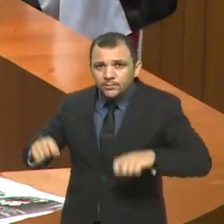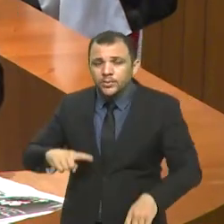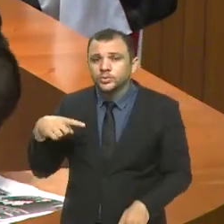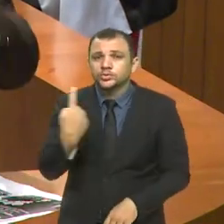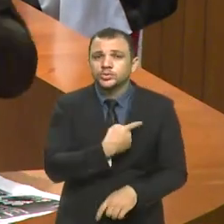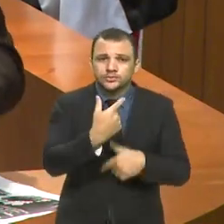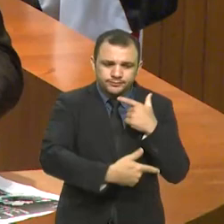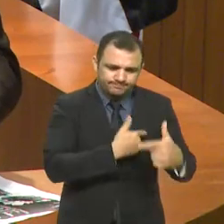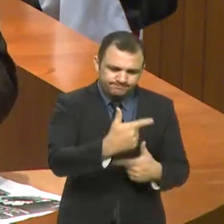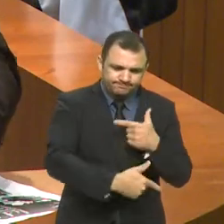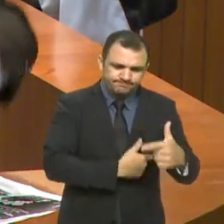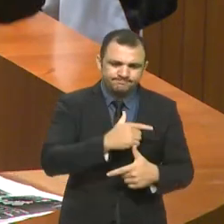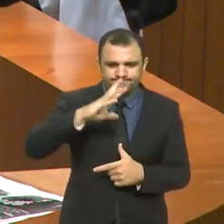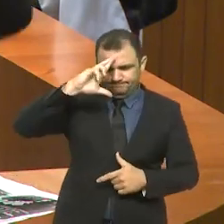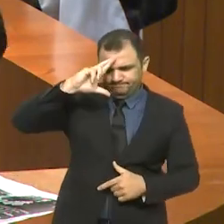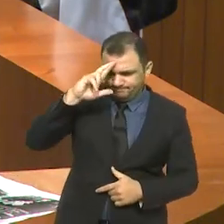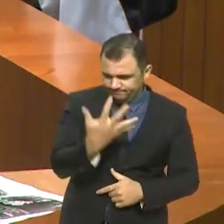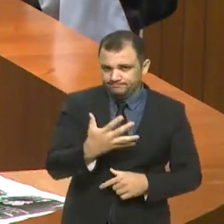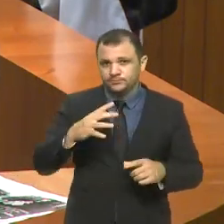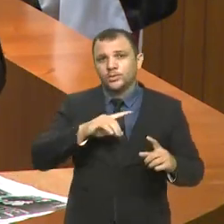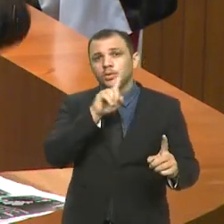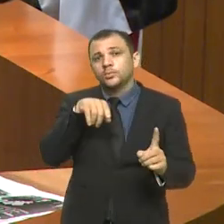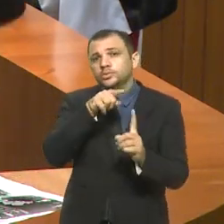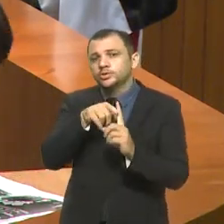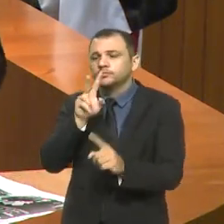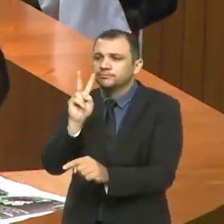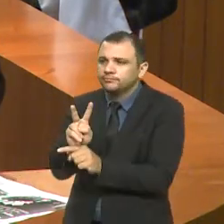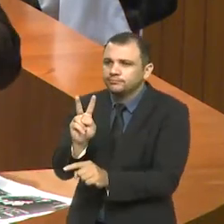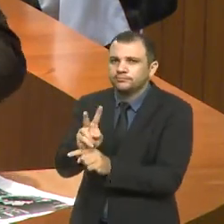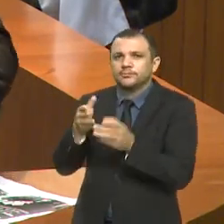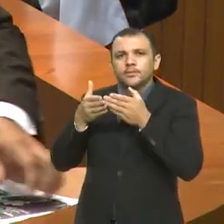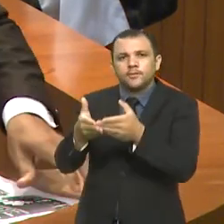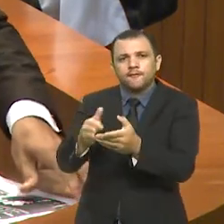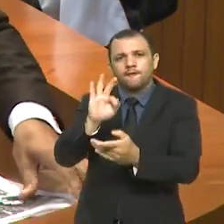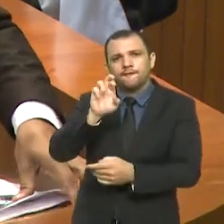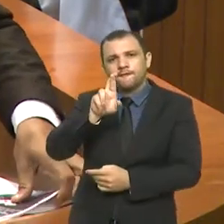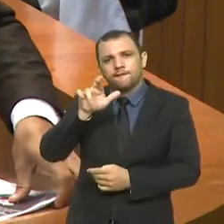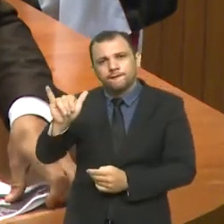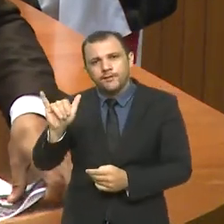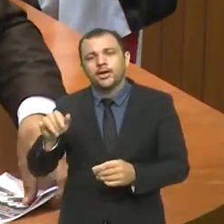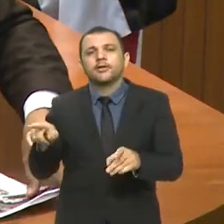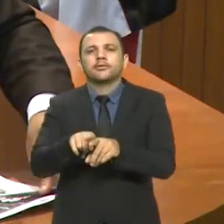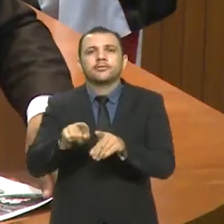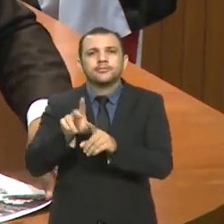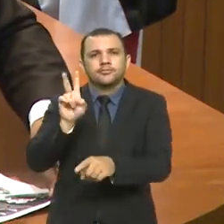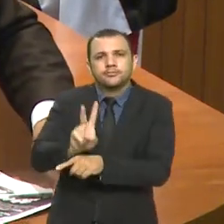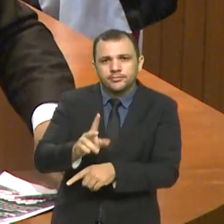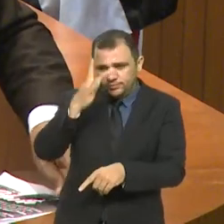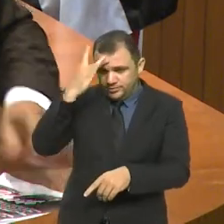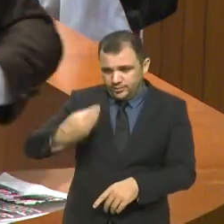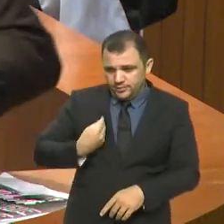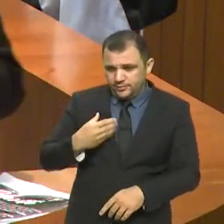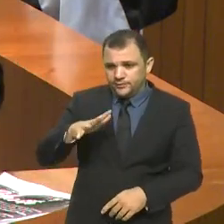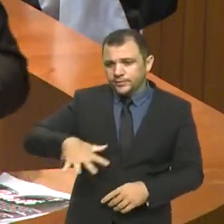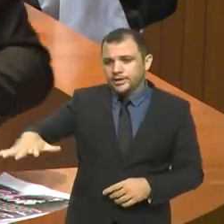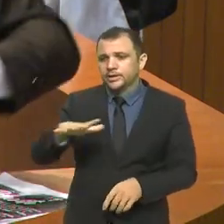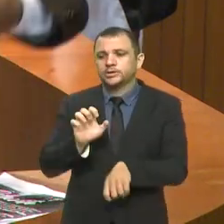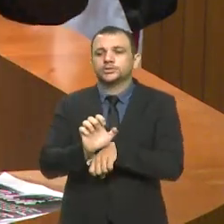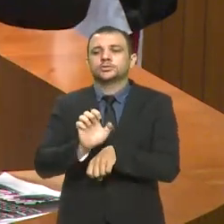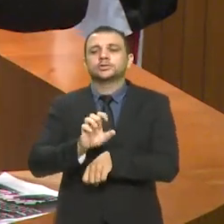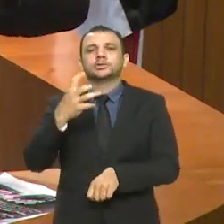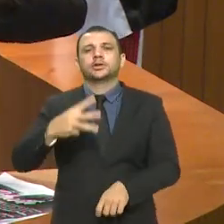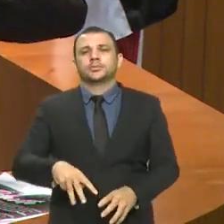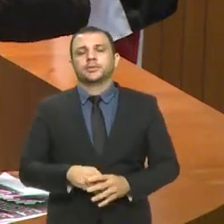nossas ações em defesa do transporte de ferro, em defesa dos baixadeiros no estado do Maranhão. E mais